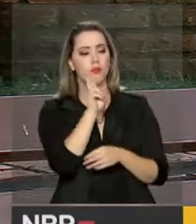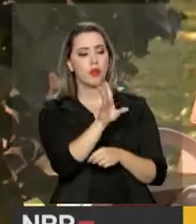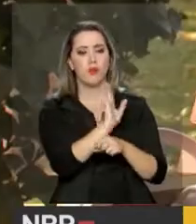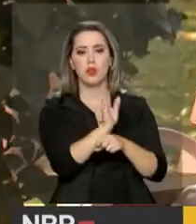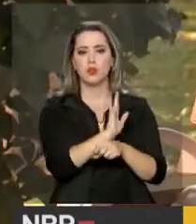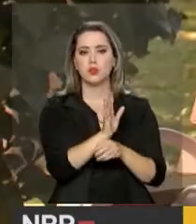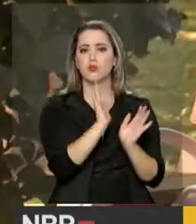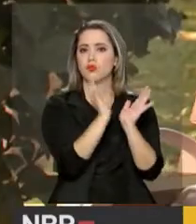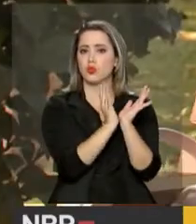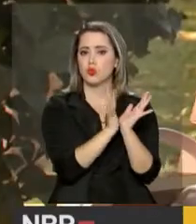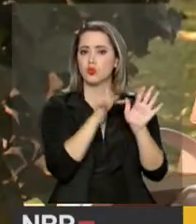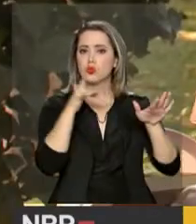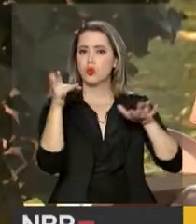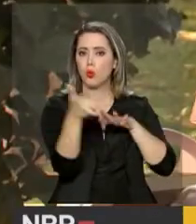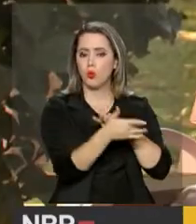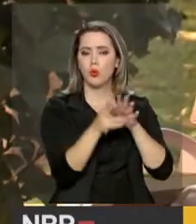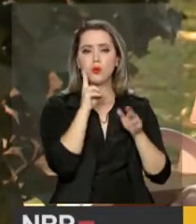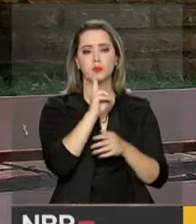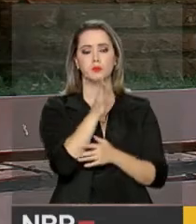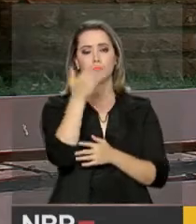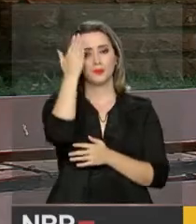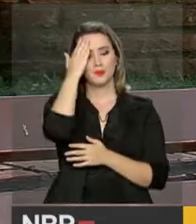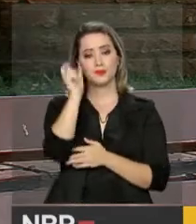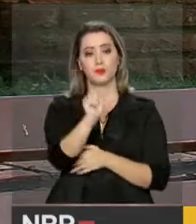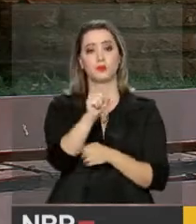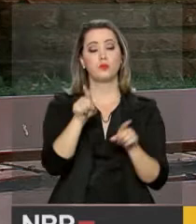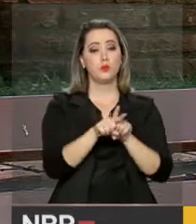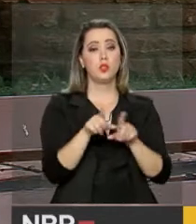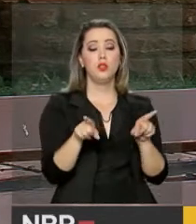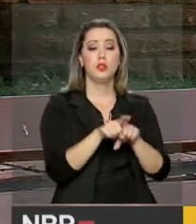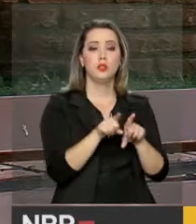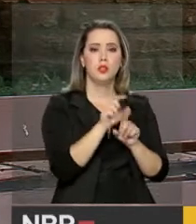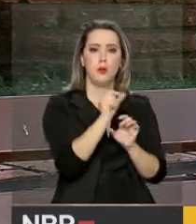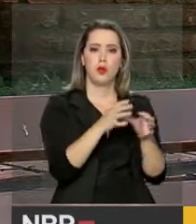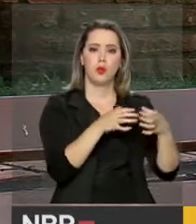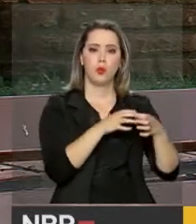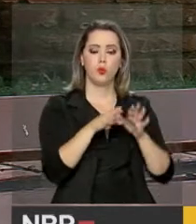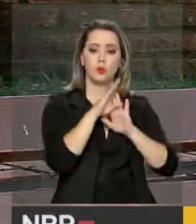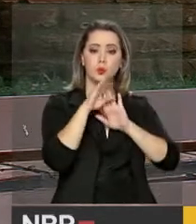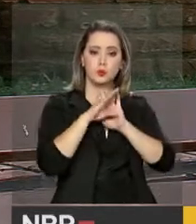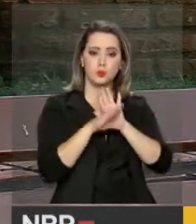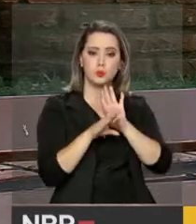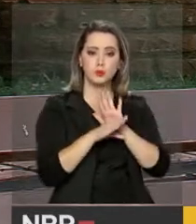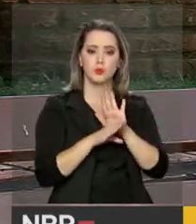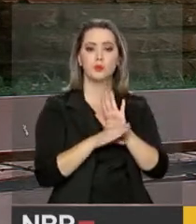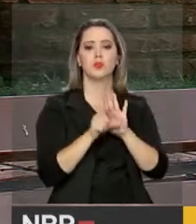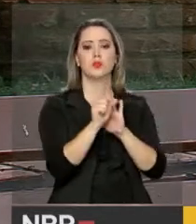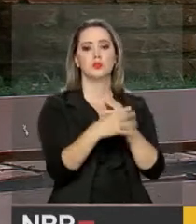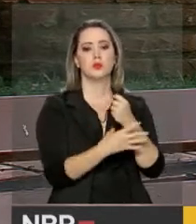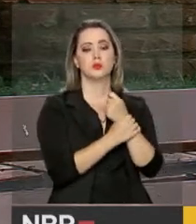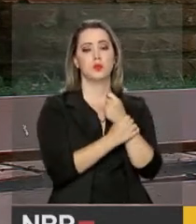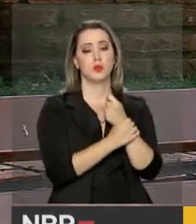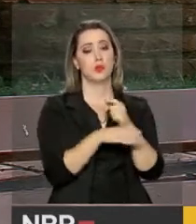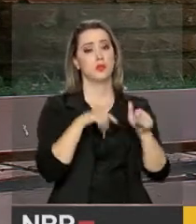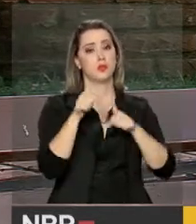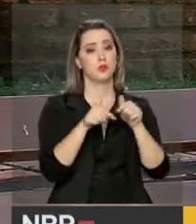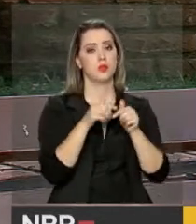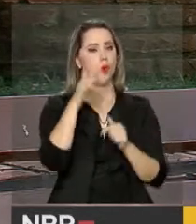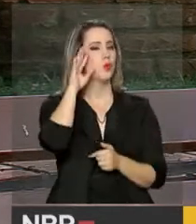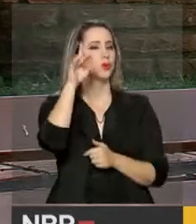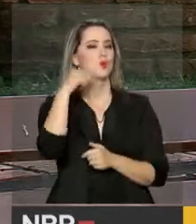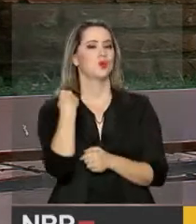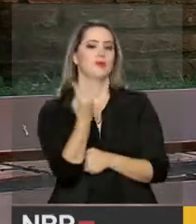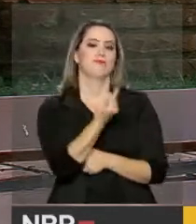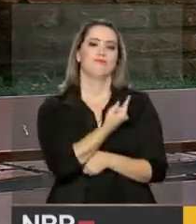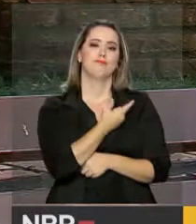redes sociais, se informar sobre o assunto. Existe, inclusive, no Plano Nacional de Segurança do Trabalho, o sonho de a